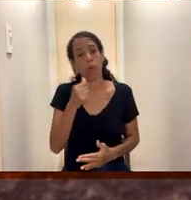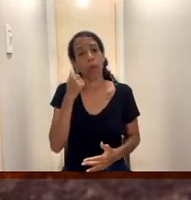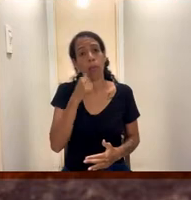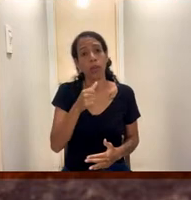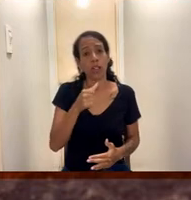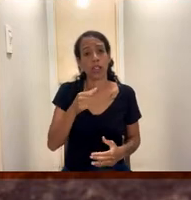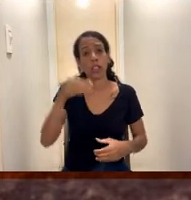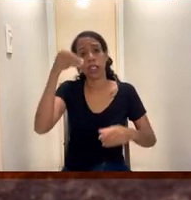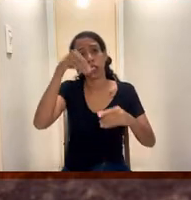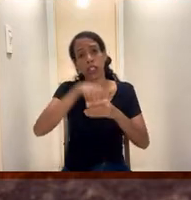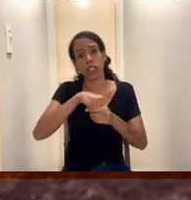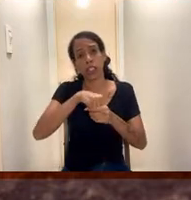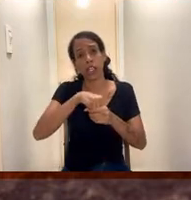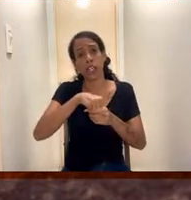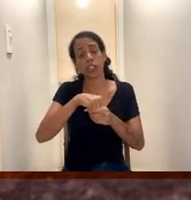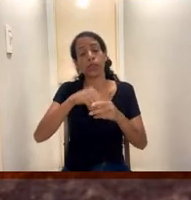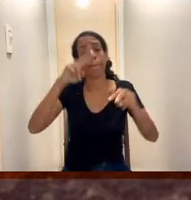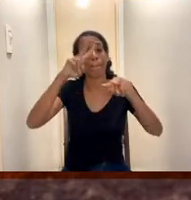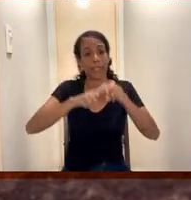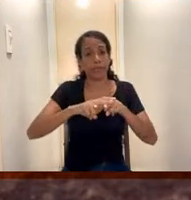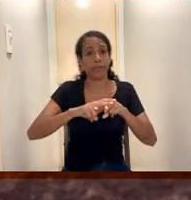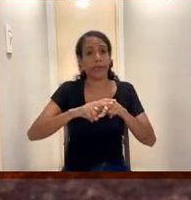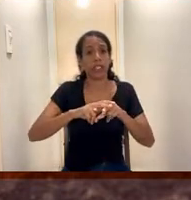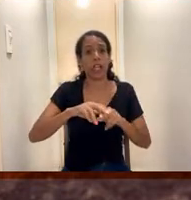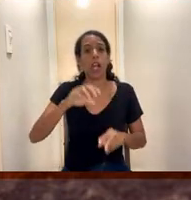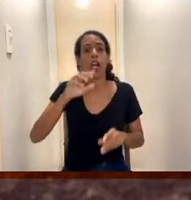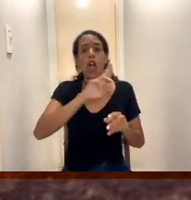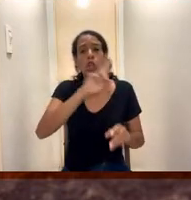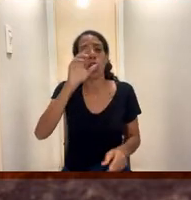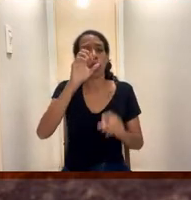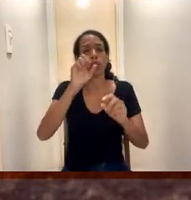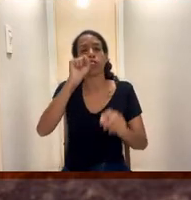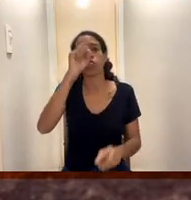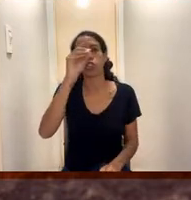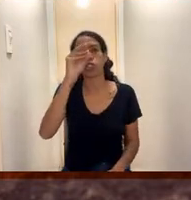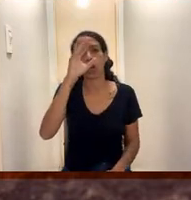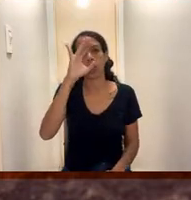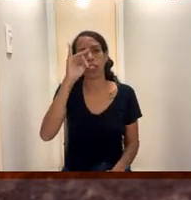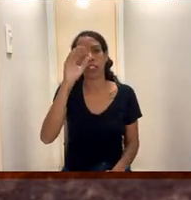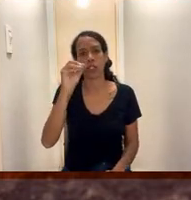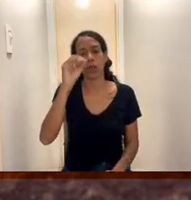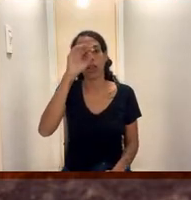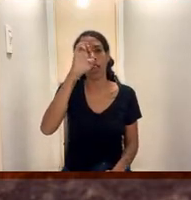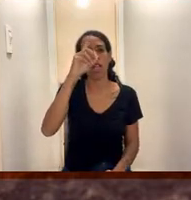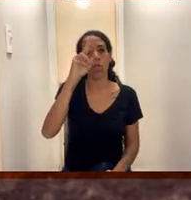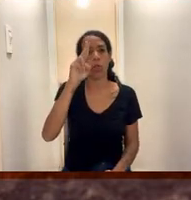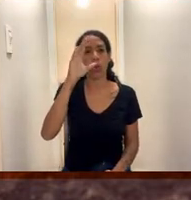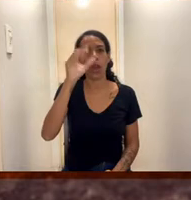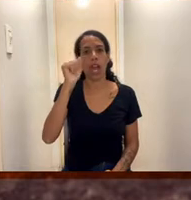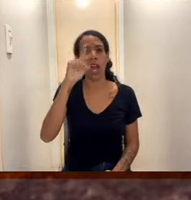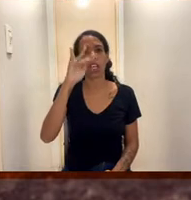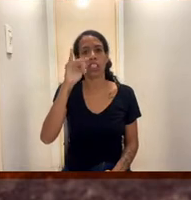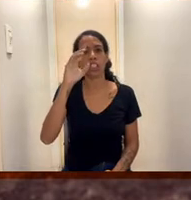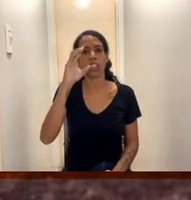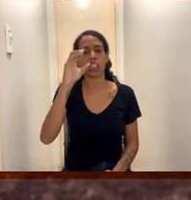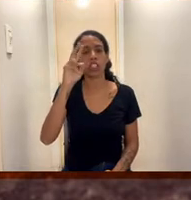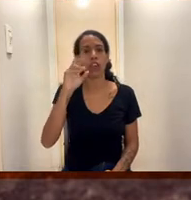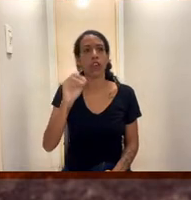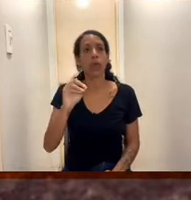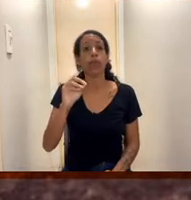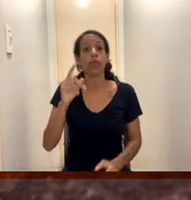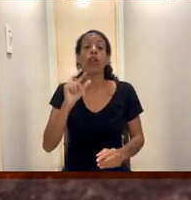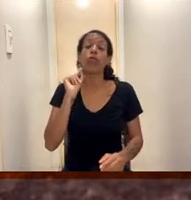no sistema socioeducativo. Essa resolução, pessoal, ela foi pensada considerando